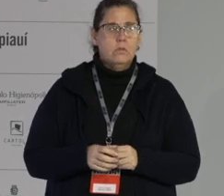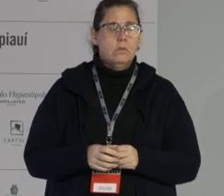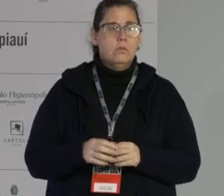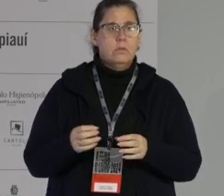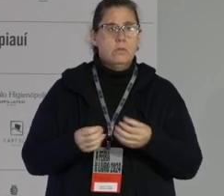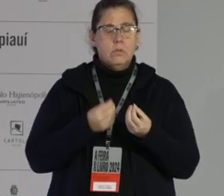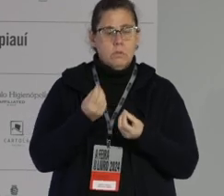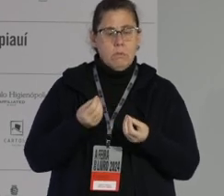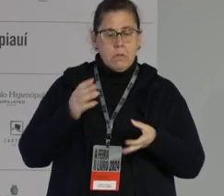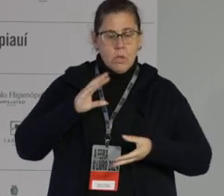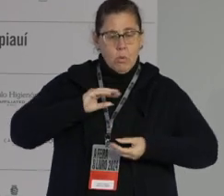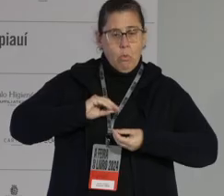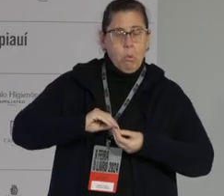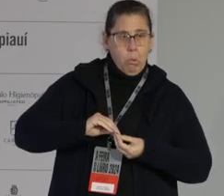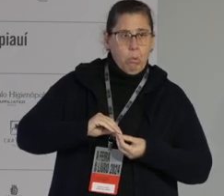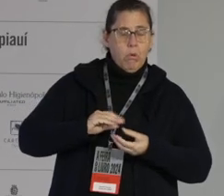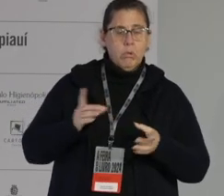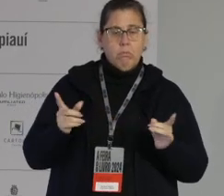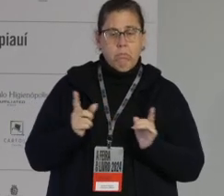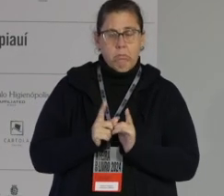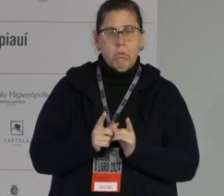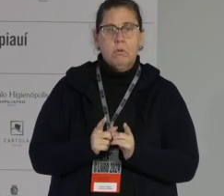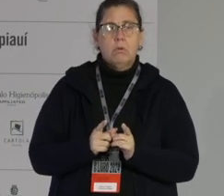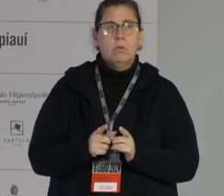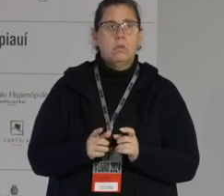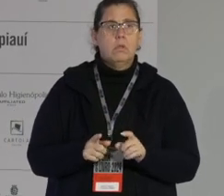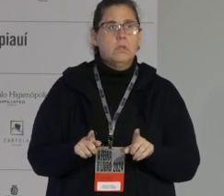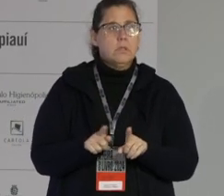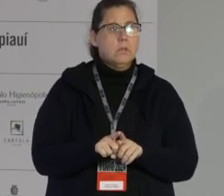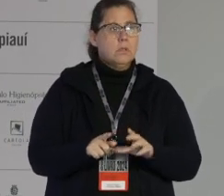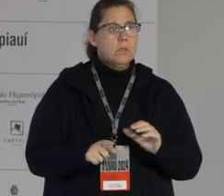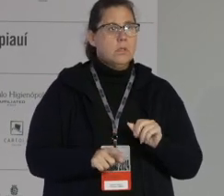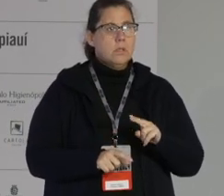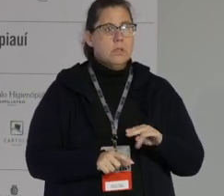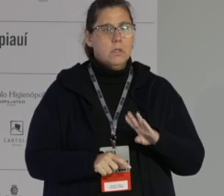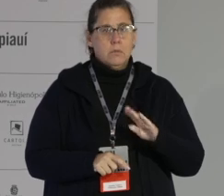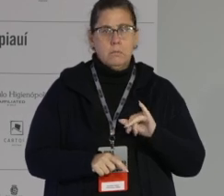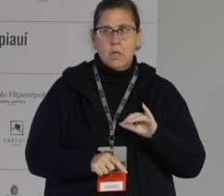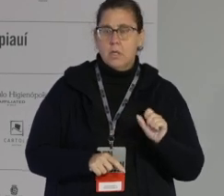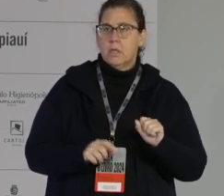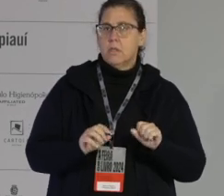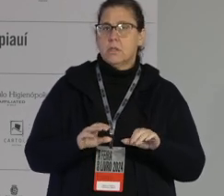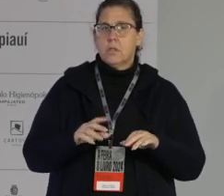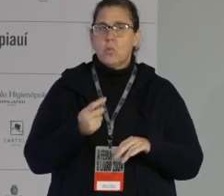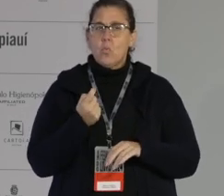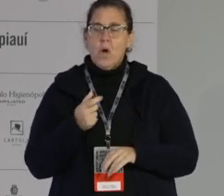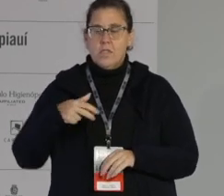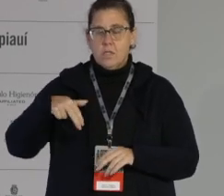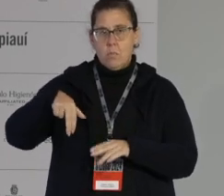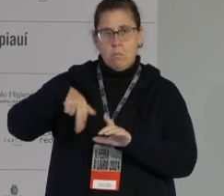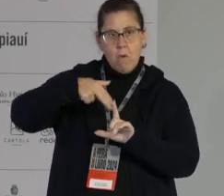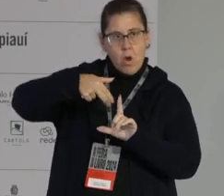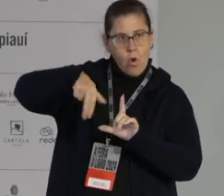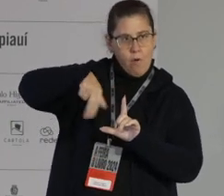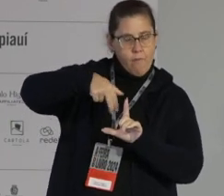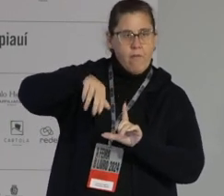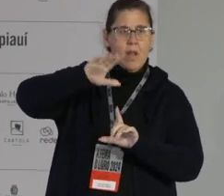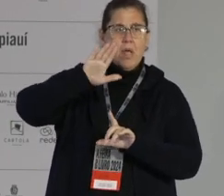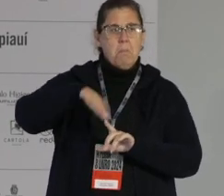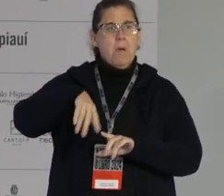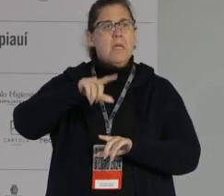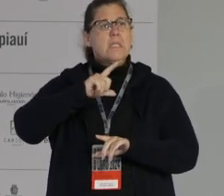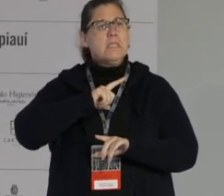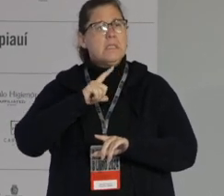muito curtos, o Nostalgia Canibais, às vezes a gente pode pensar quase numa novela, mas, na verdade, eu acho que tem